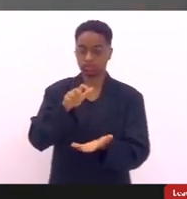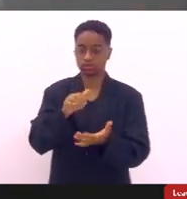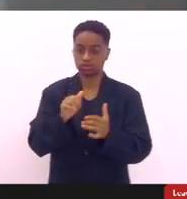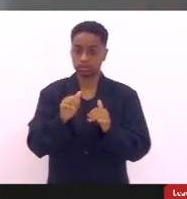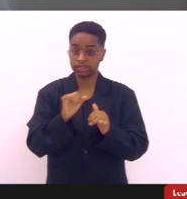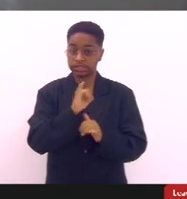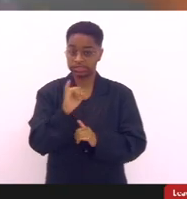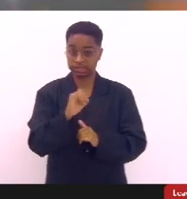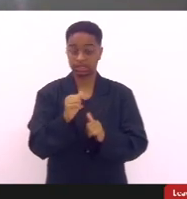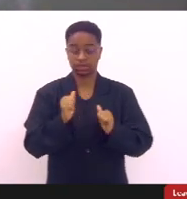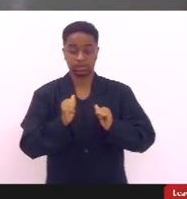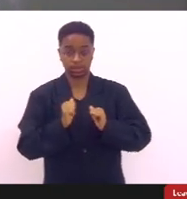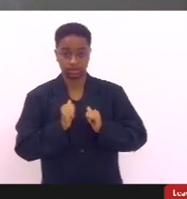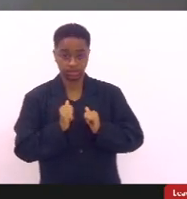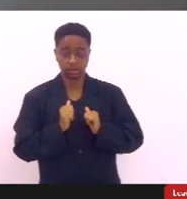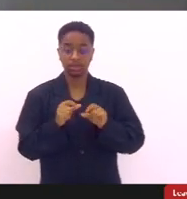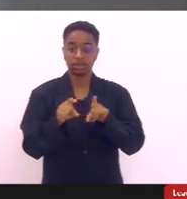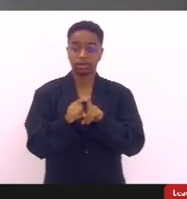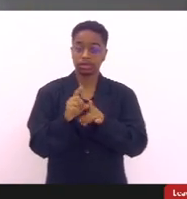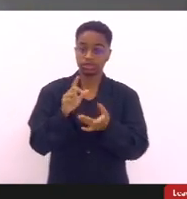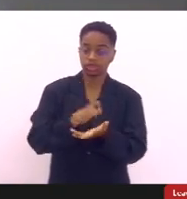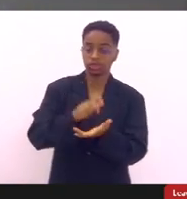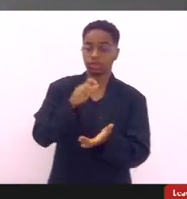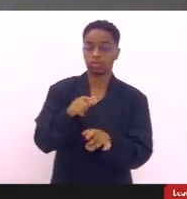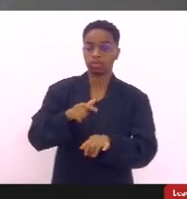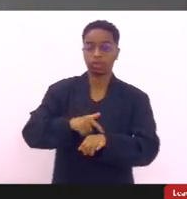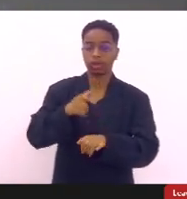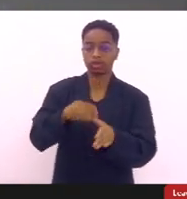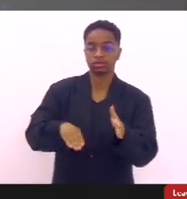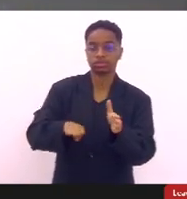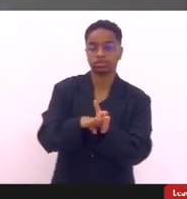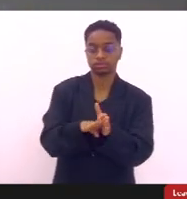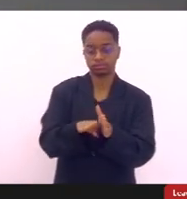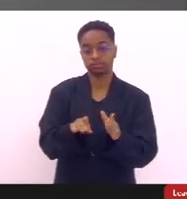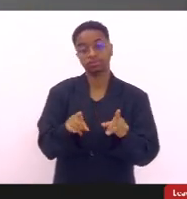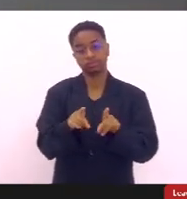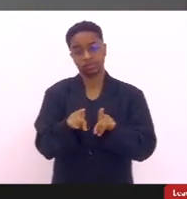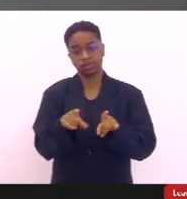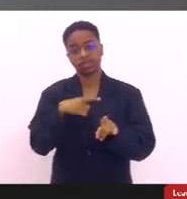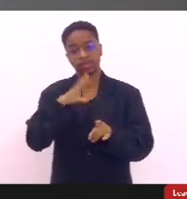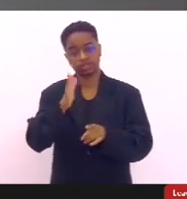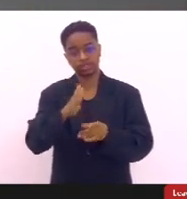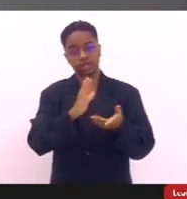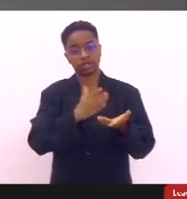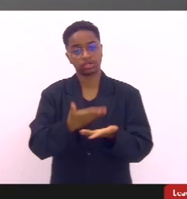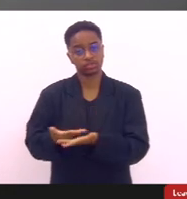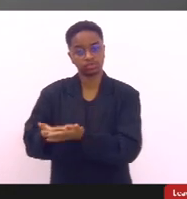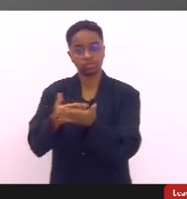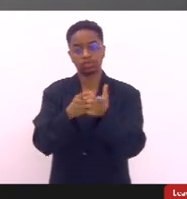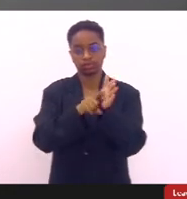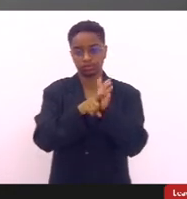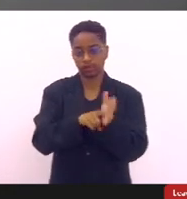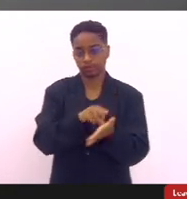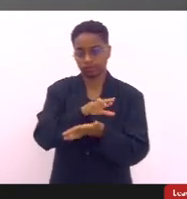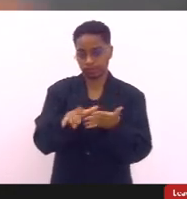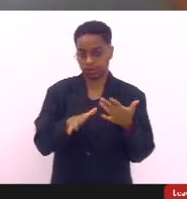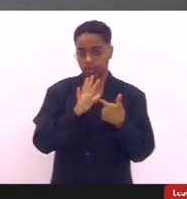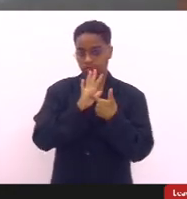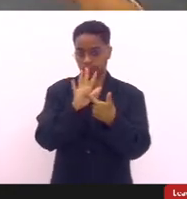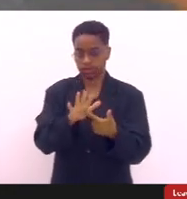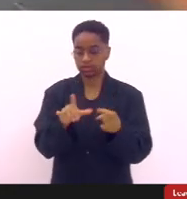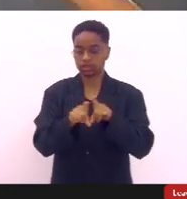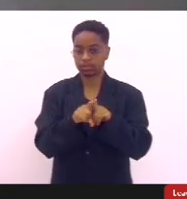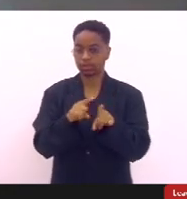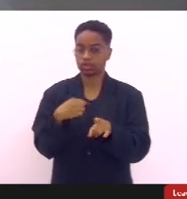e diagnóstico na porta de entrada. Isso já tem vários estudos de modelo matemático que demonstram isso, e nós fizemos um